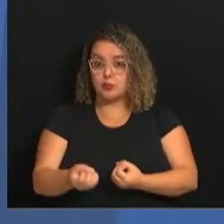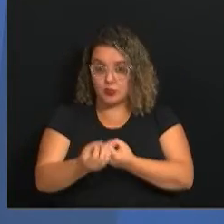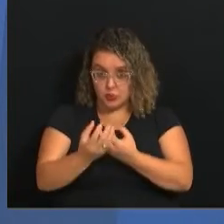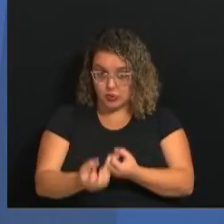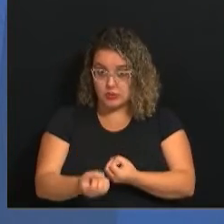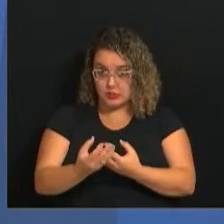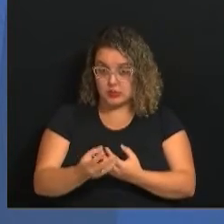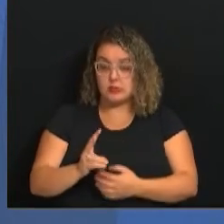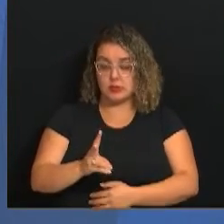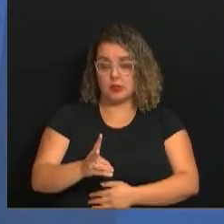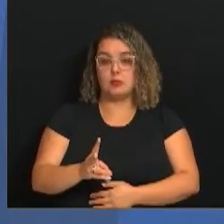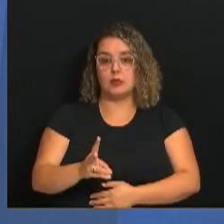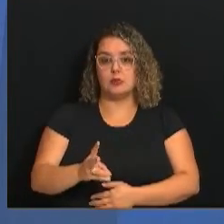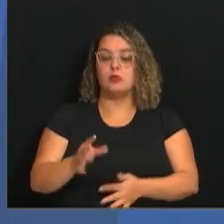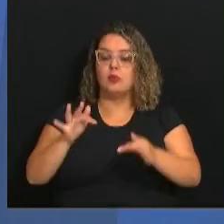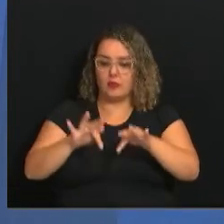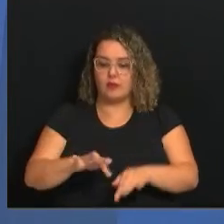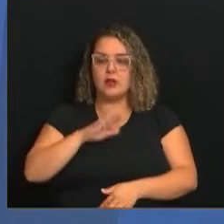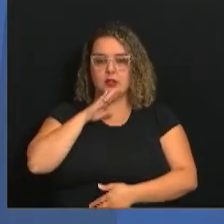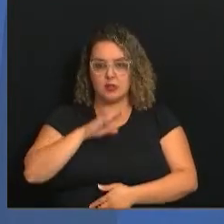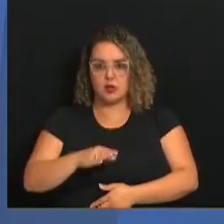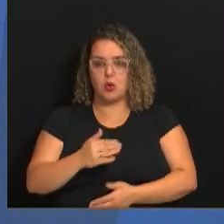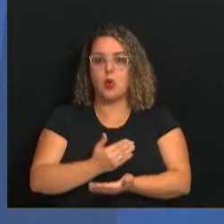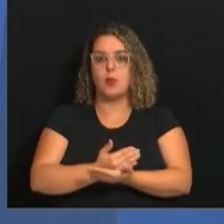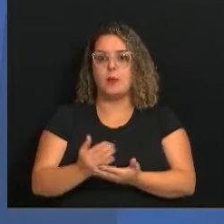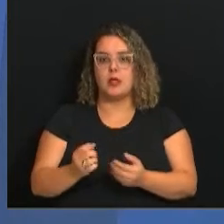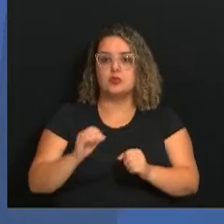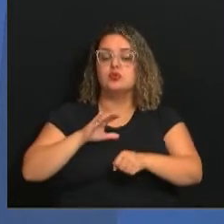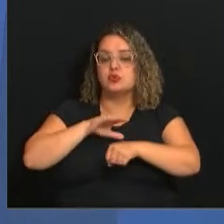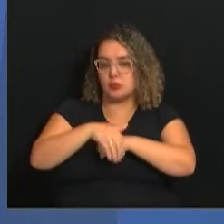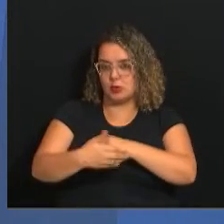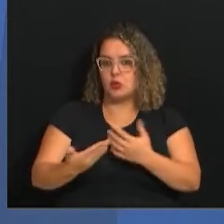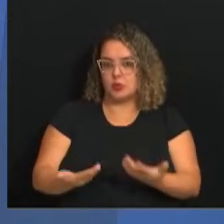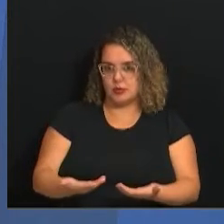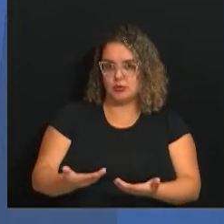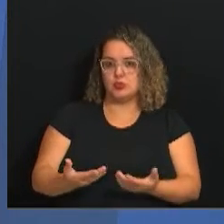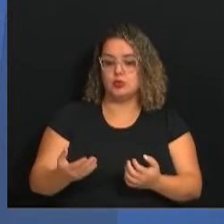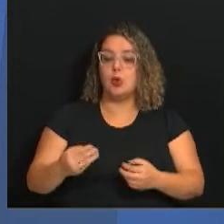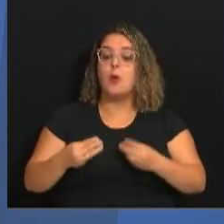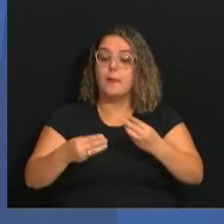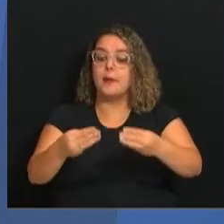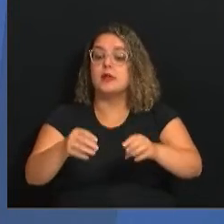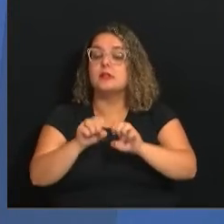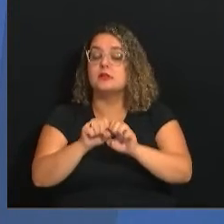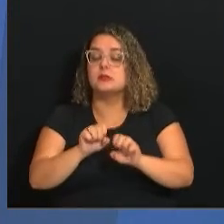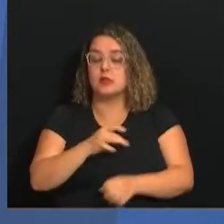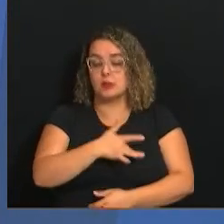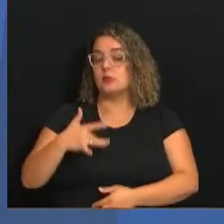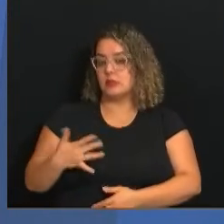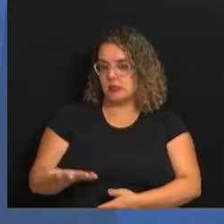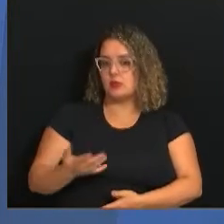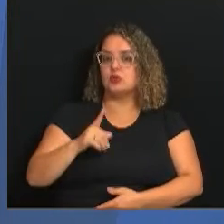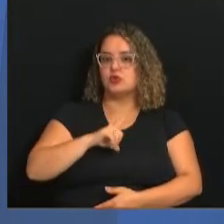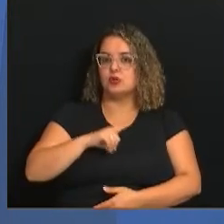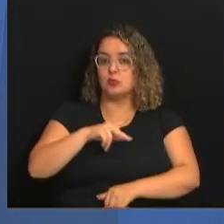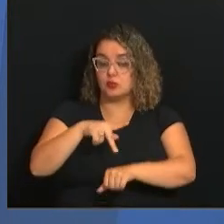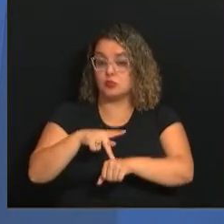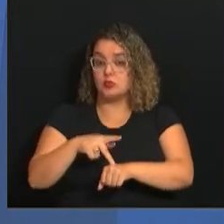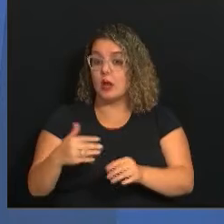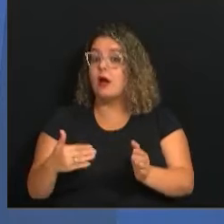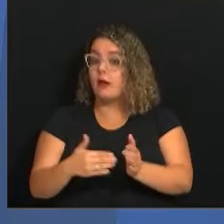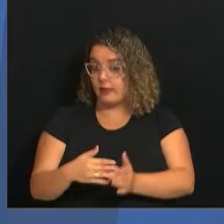realizadas. Sem sombra de dúvidas, estamos quebrando tabus aí, né, que ainda existem na nossa sociedade. Sempre que a gente fala sobre